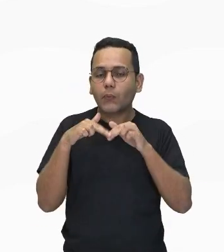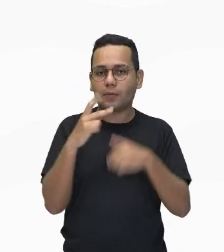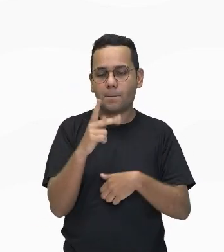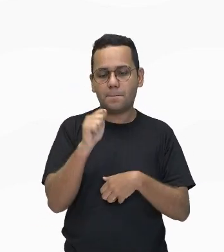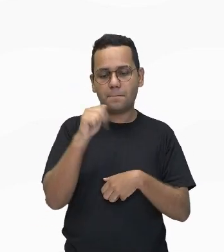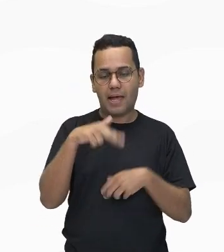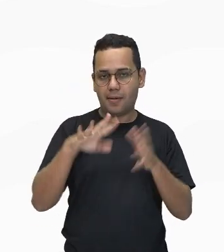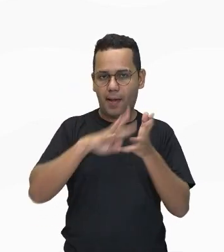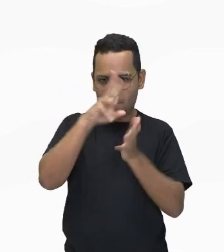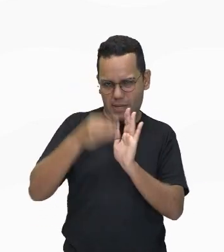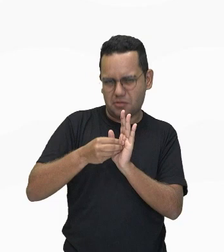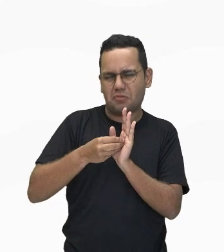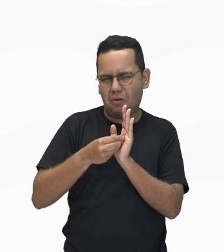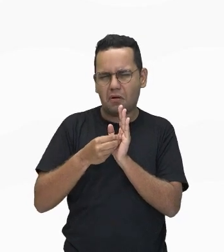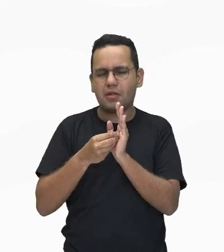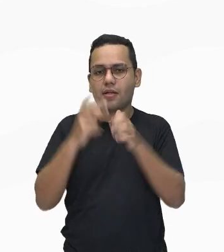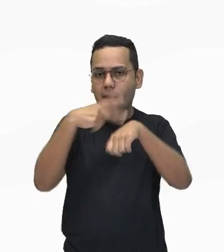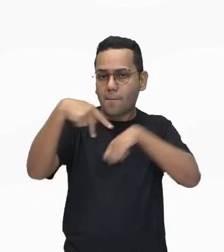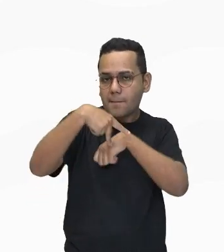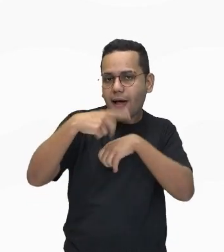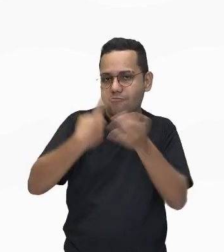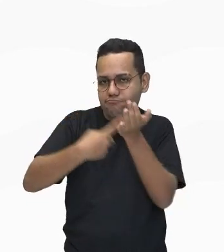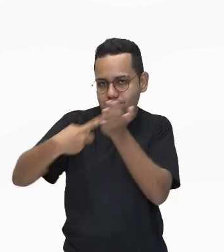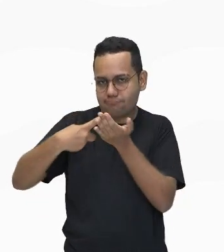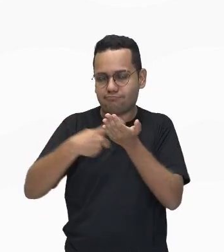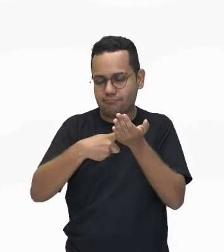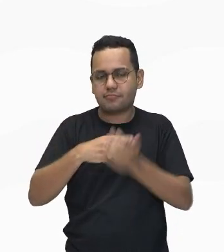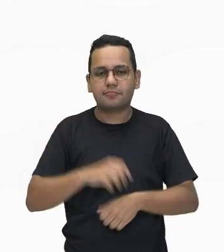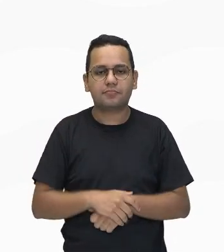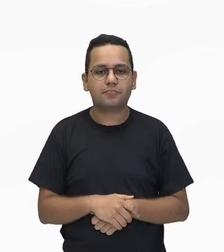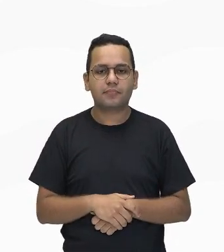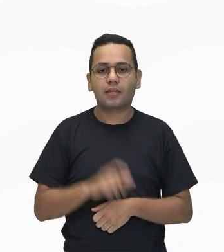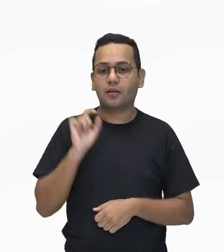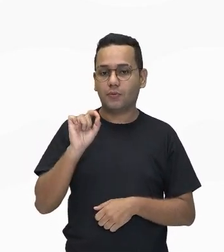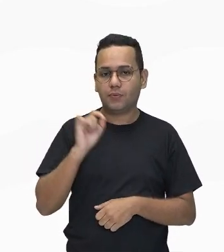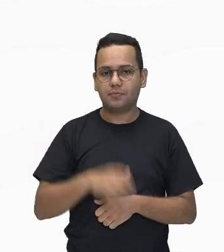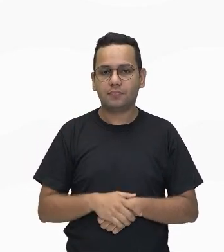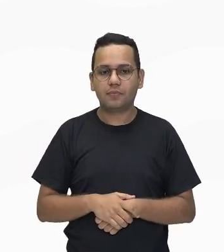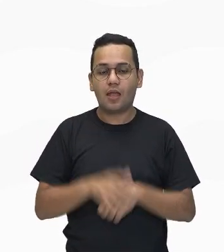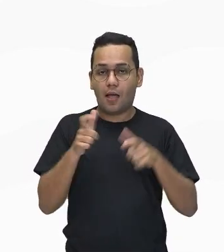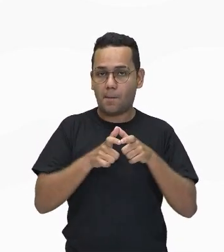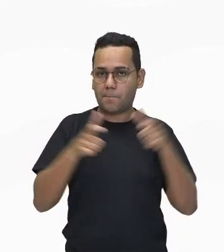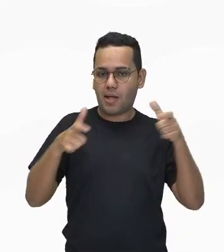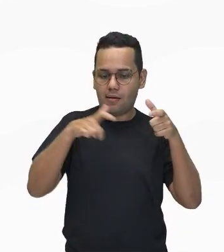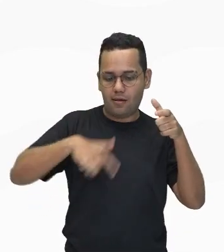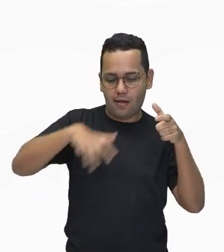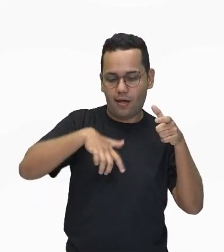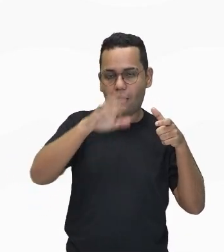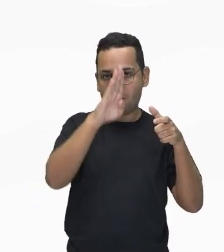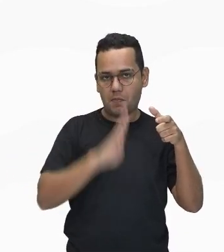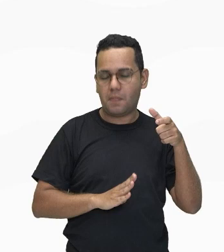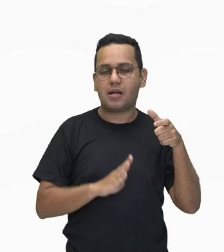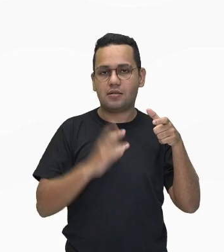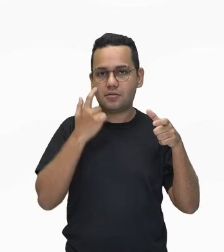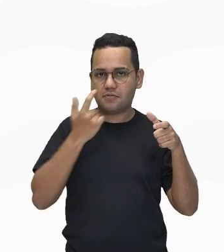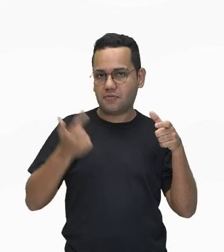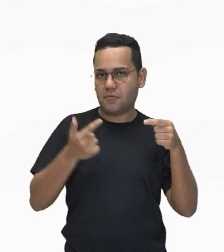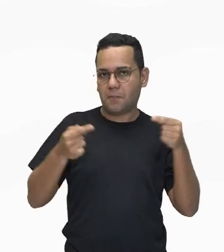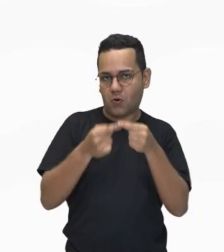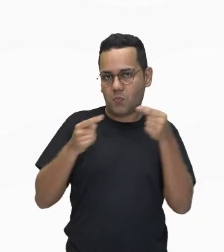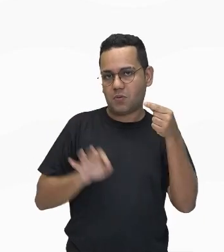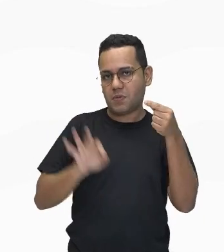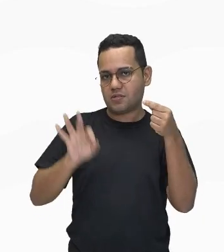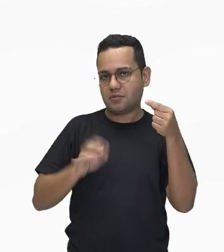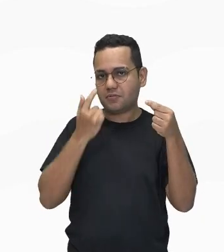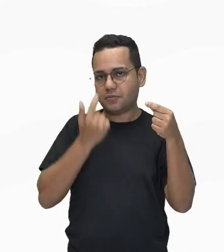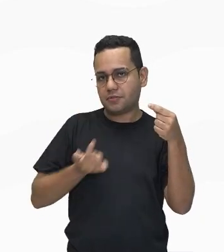da Pan-Amazônia, sua área de maior abrangência, está dentro do território brasileiro. Então, a gente vê